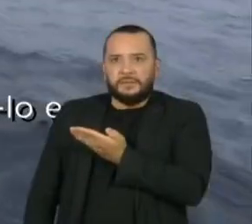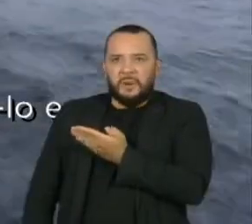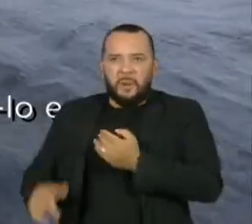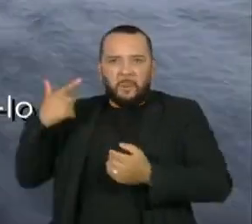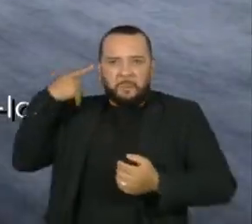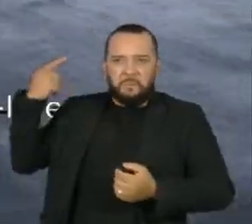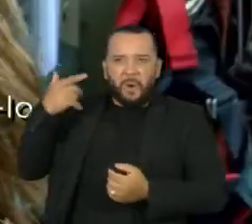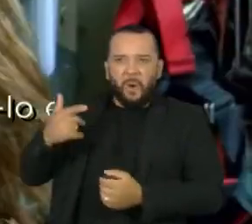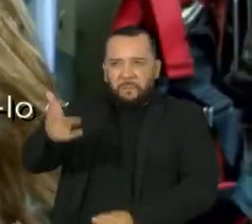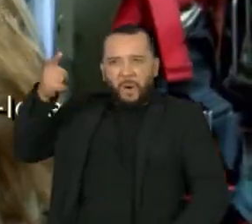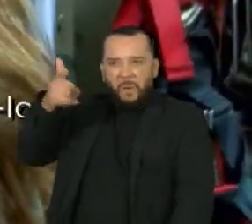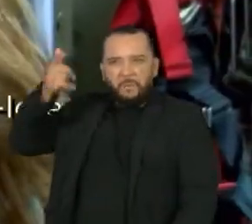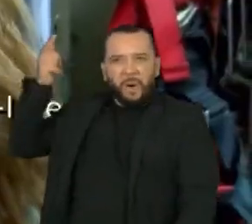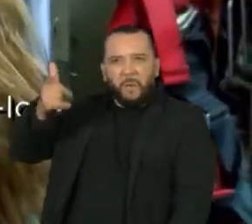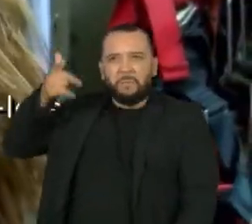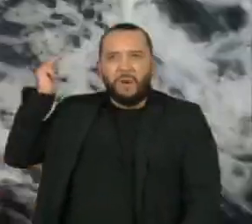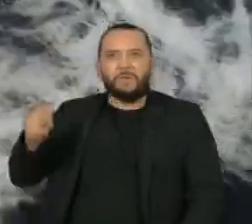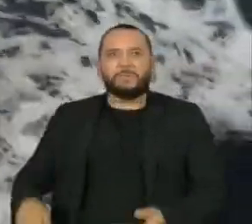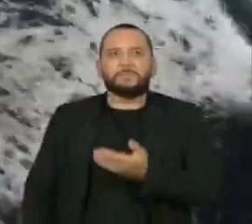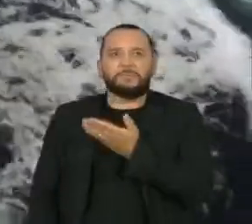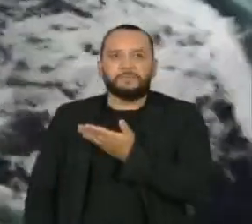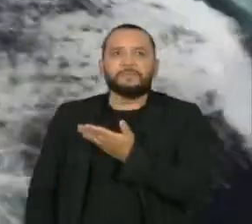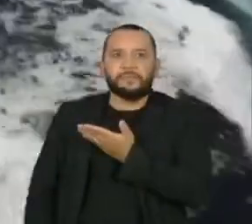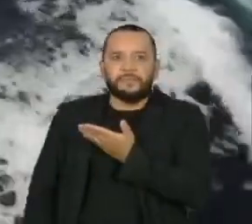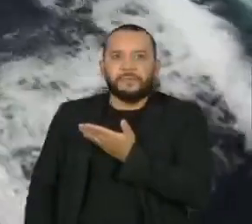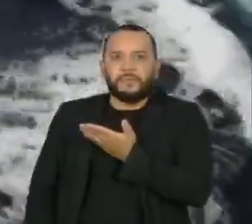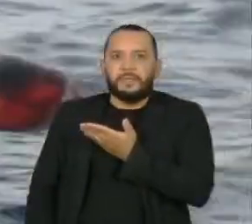Possible impact. We've got our eyes on our target, and we're not going to let them go.